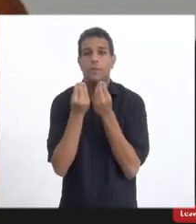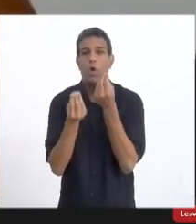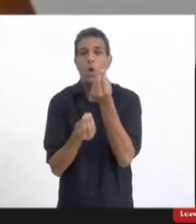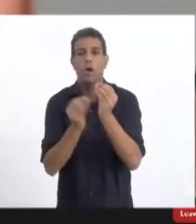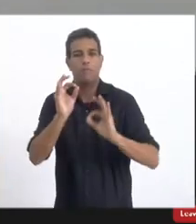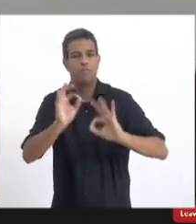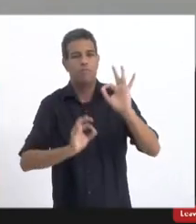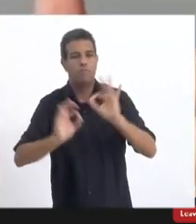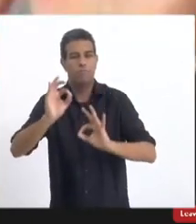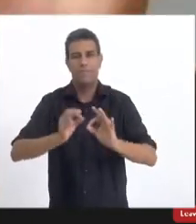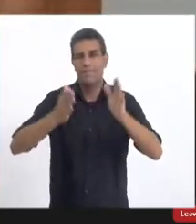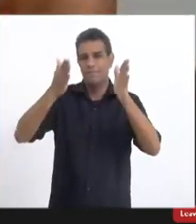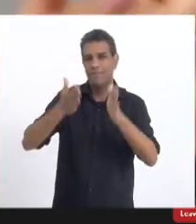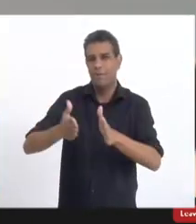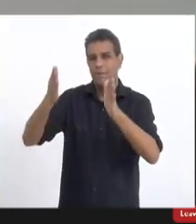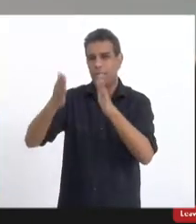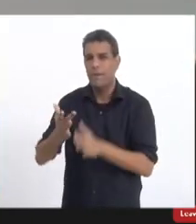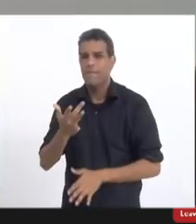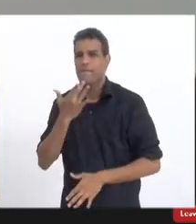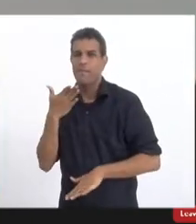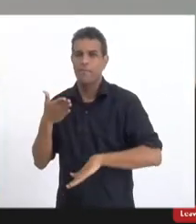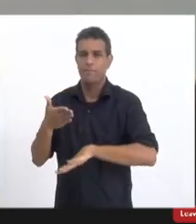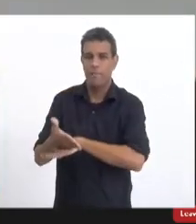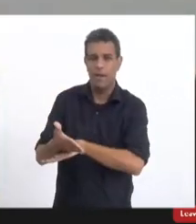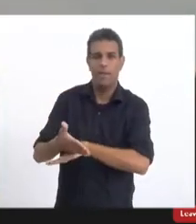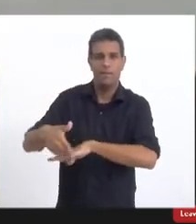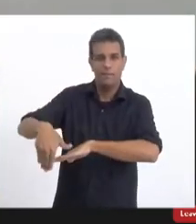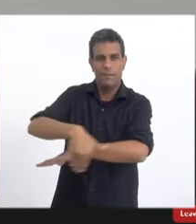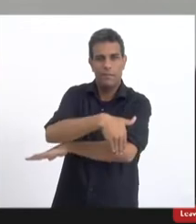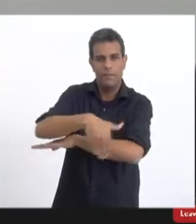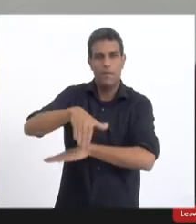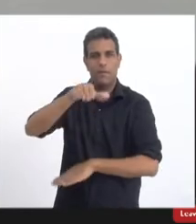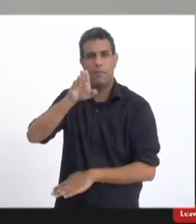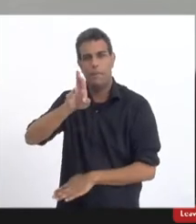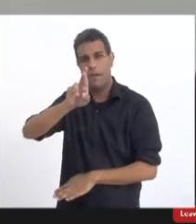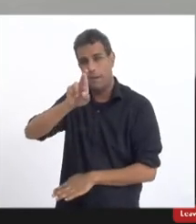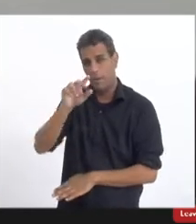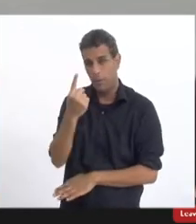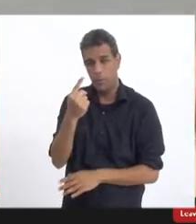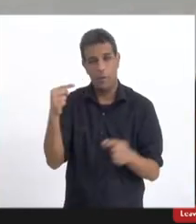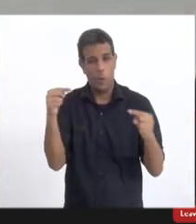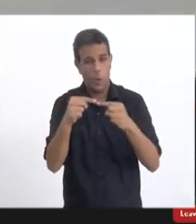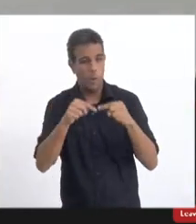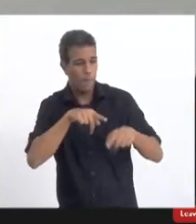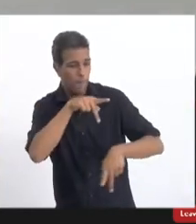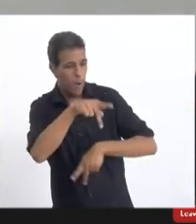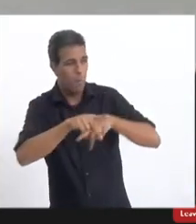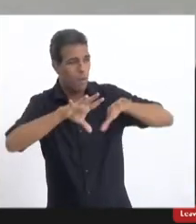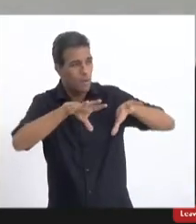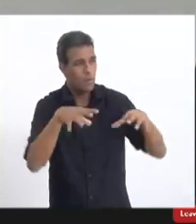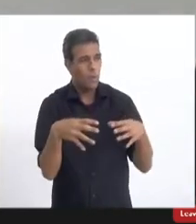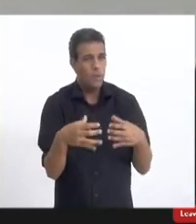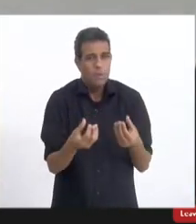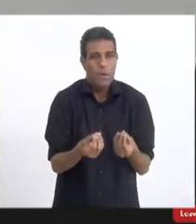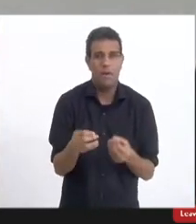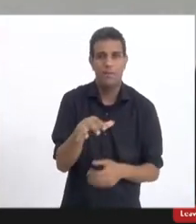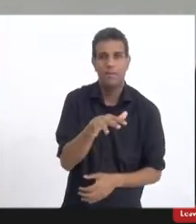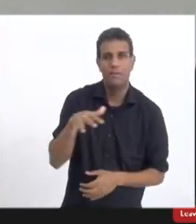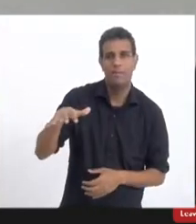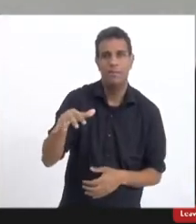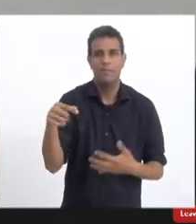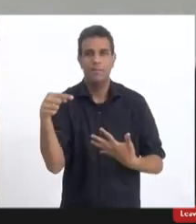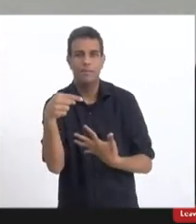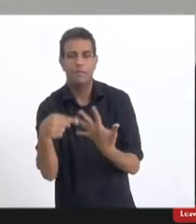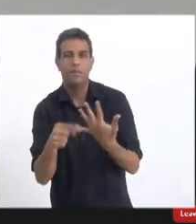tratamento. Ele é de fácil acesso na BR-101, que a gente conhece, e para que a população possa usar esse espaço que está sendo